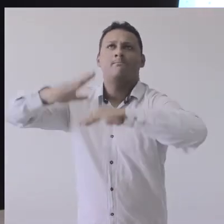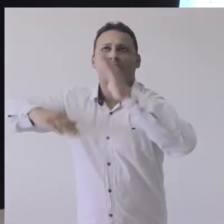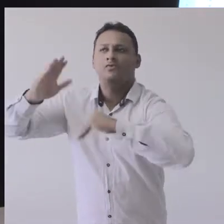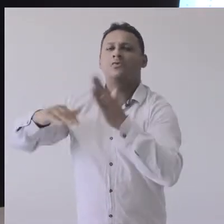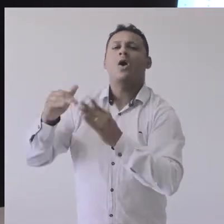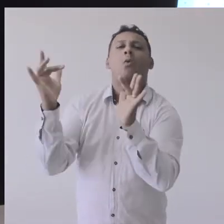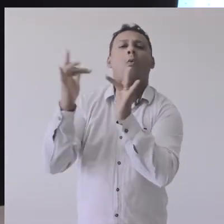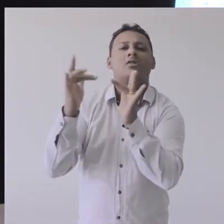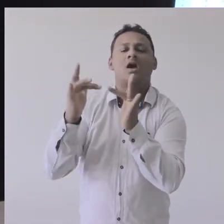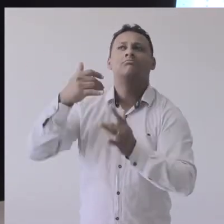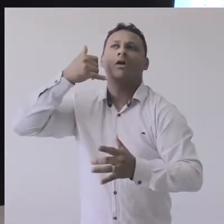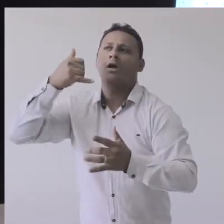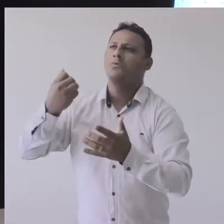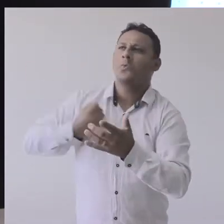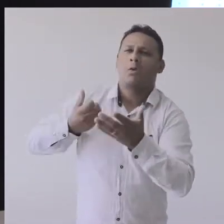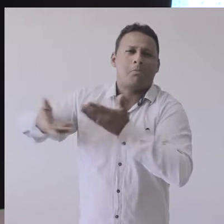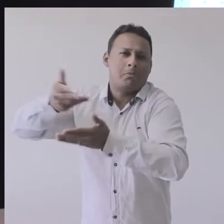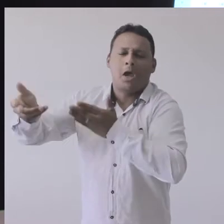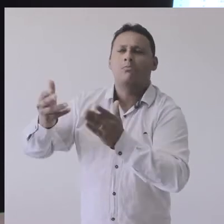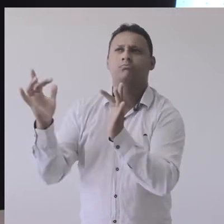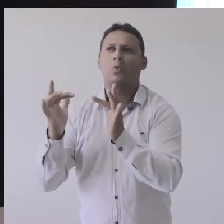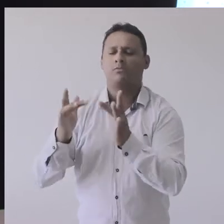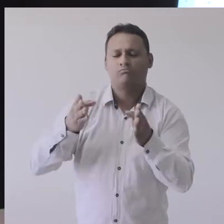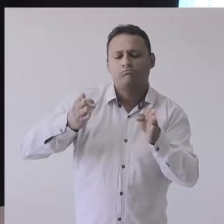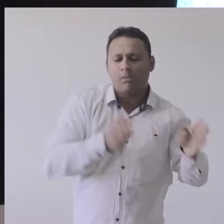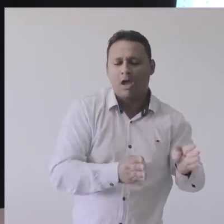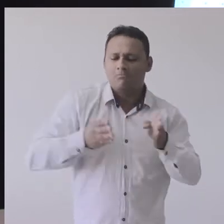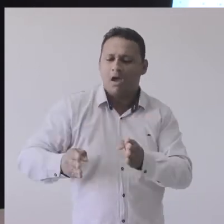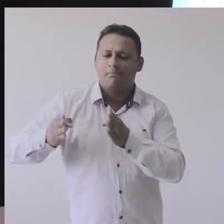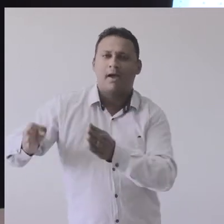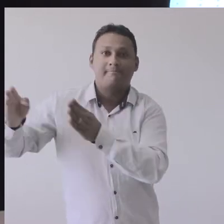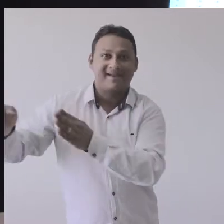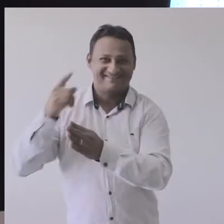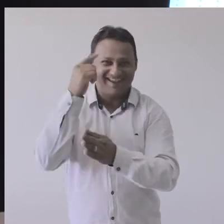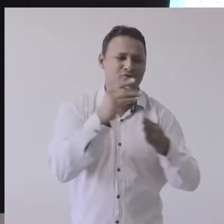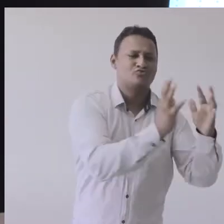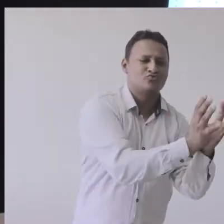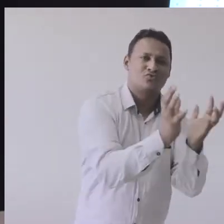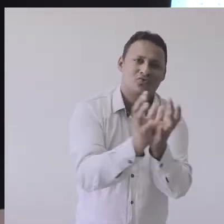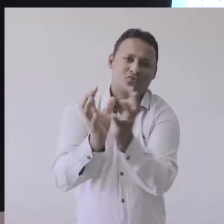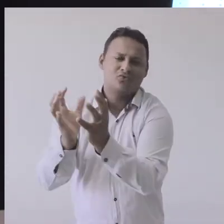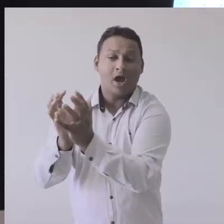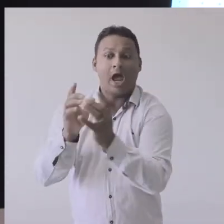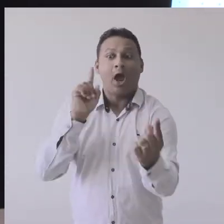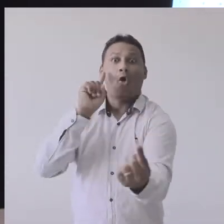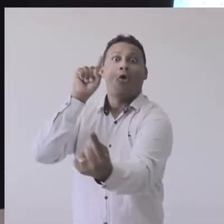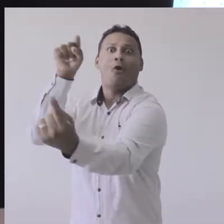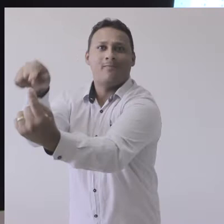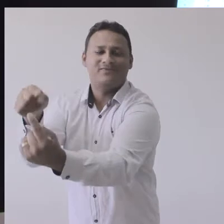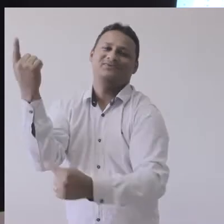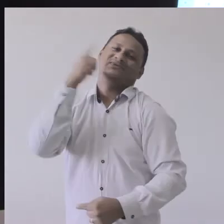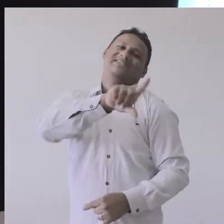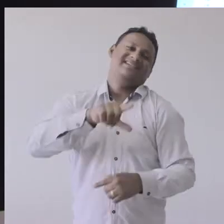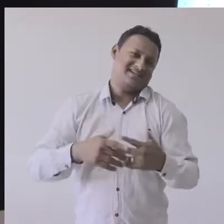toda a minha formação universitária, para que a partir desse conjunto de pequenas realizações, eu realmente aumente e potencialize